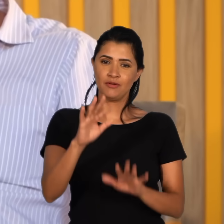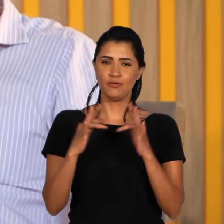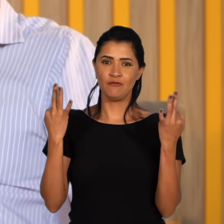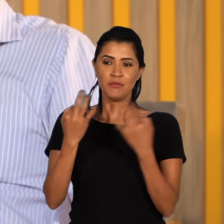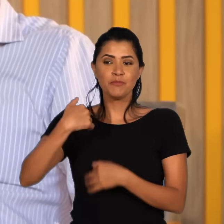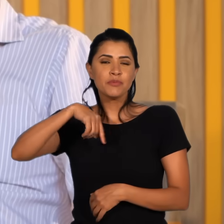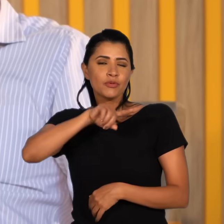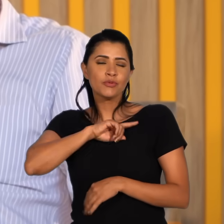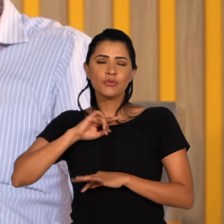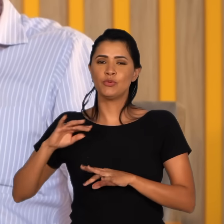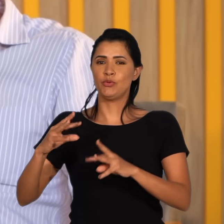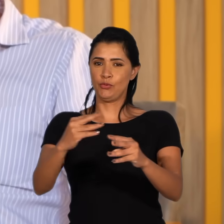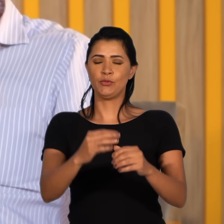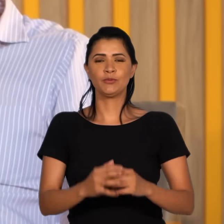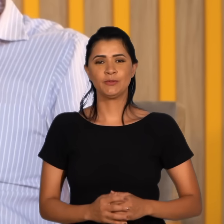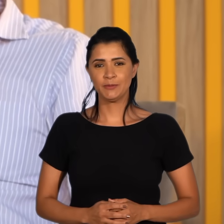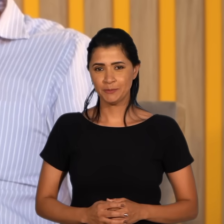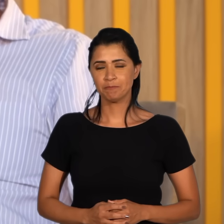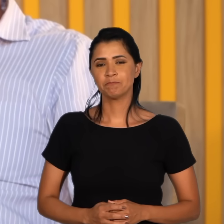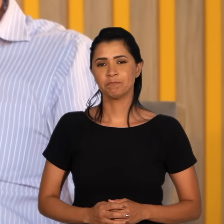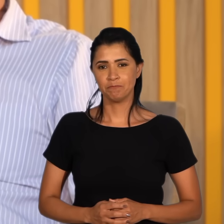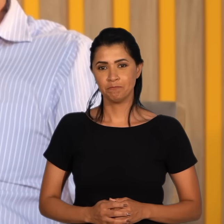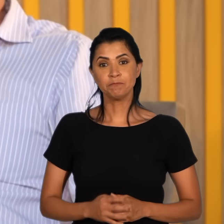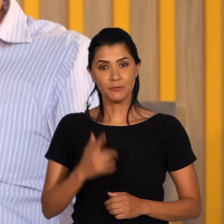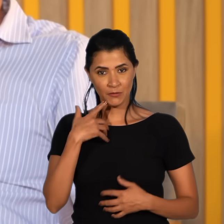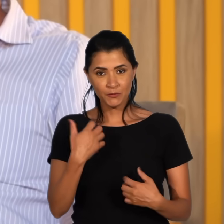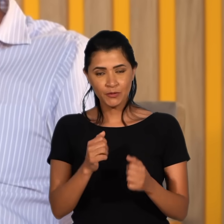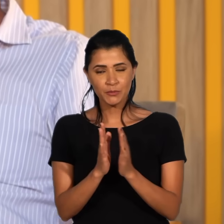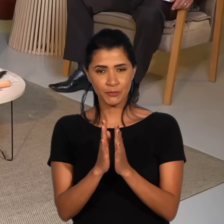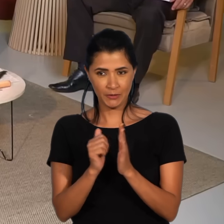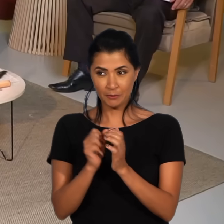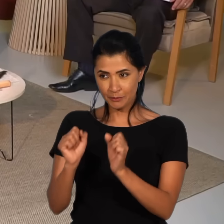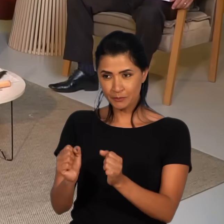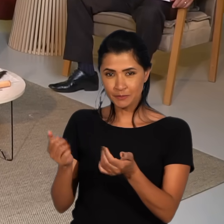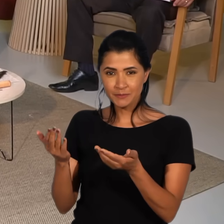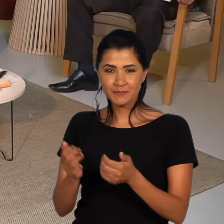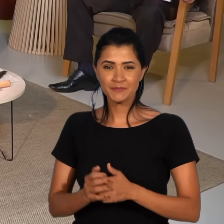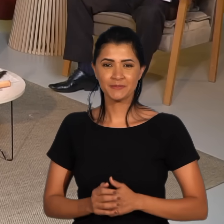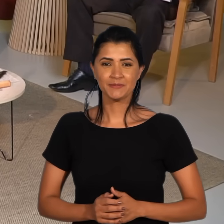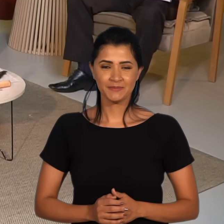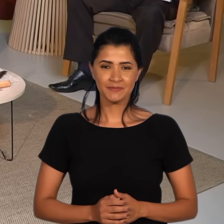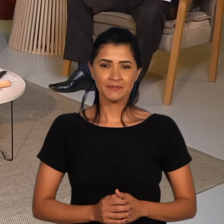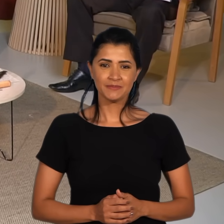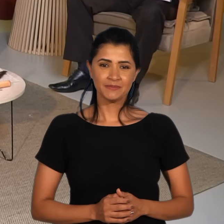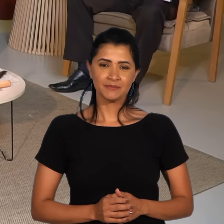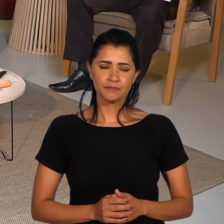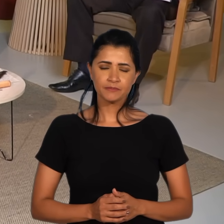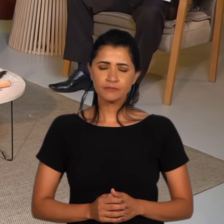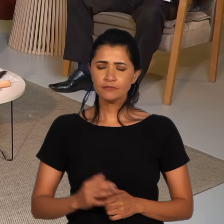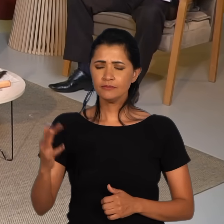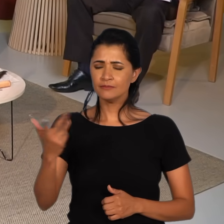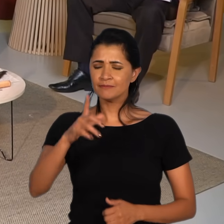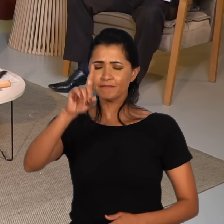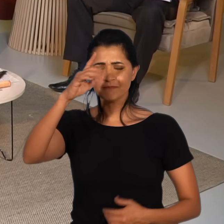paraa sua família pra nossa família para todos nós eliv então vamos fechar com uma oração você pode fazer uma oração